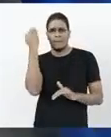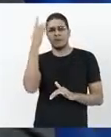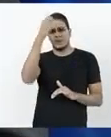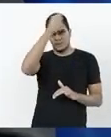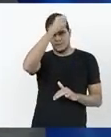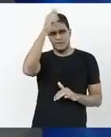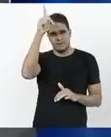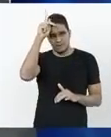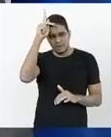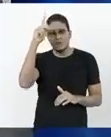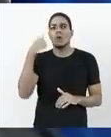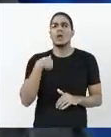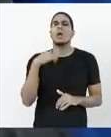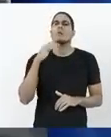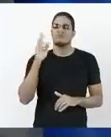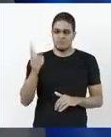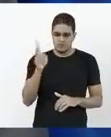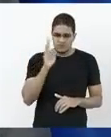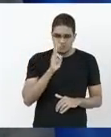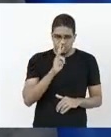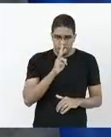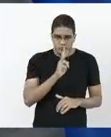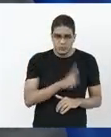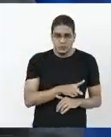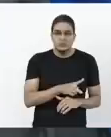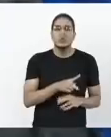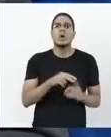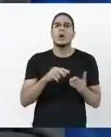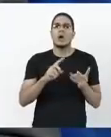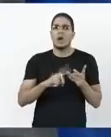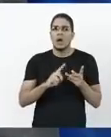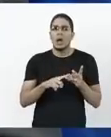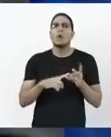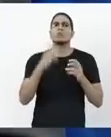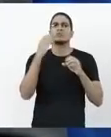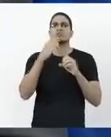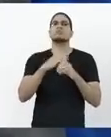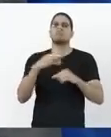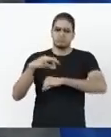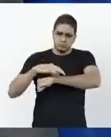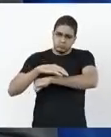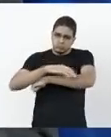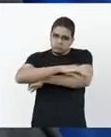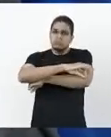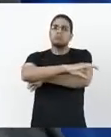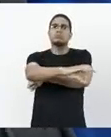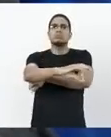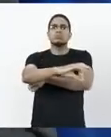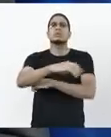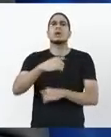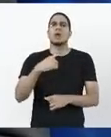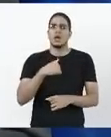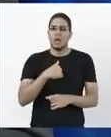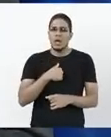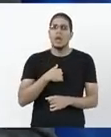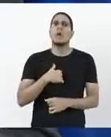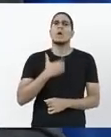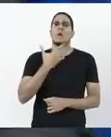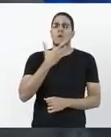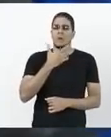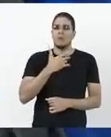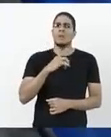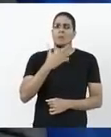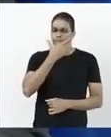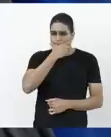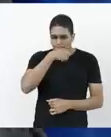ama muito Belém, um pai de família, um filho, alguém amoroso e que